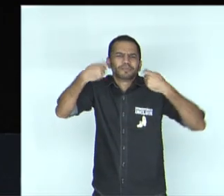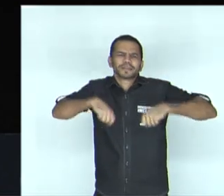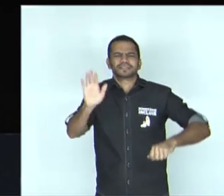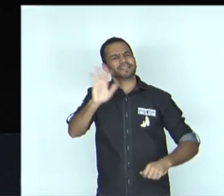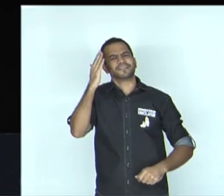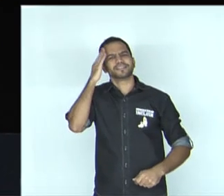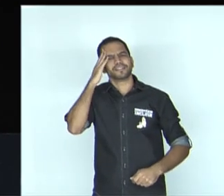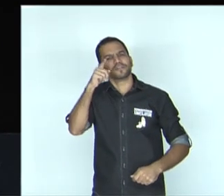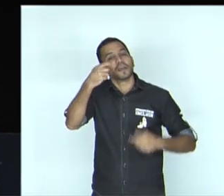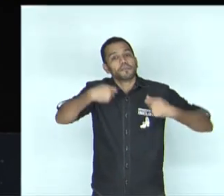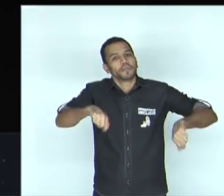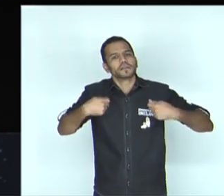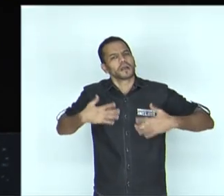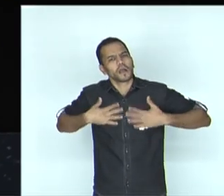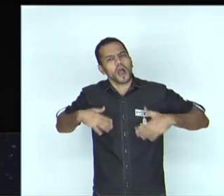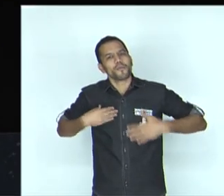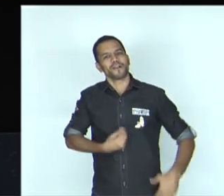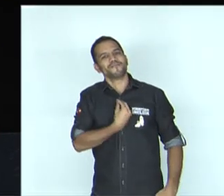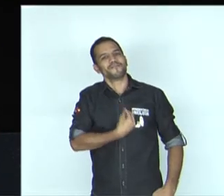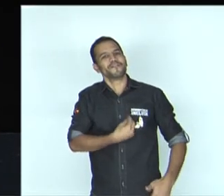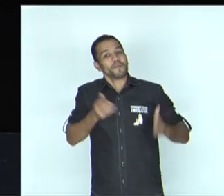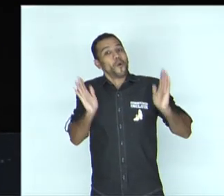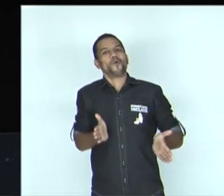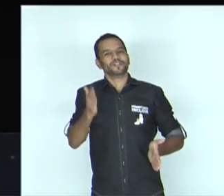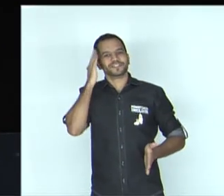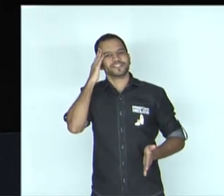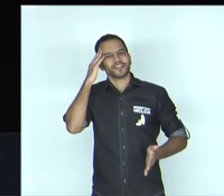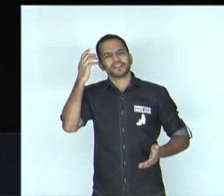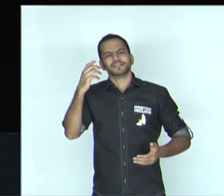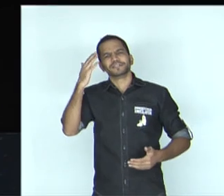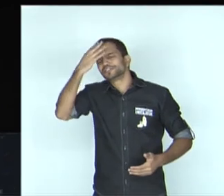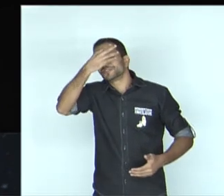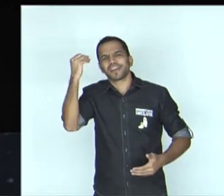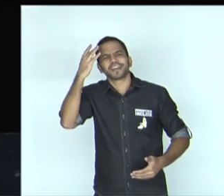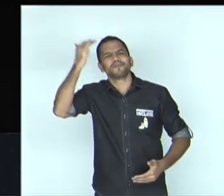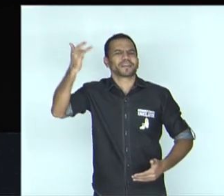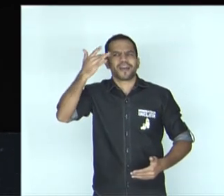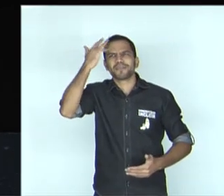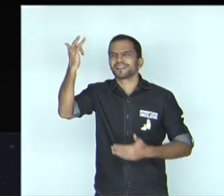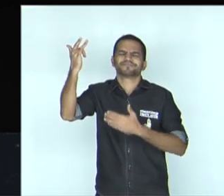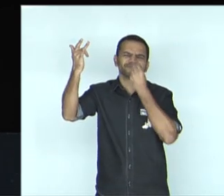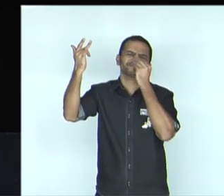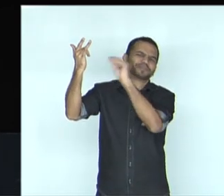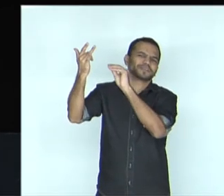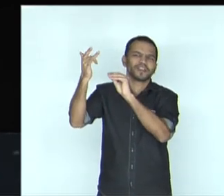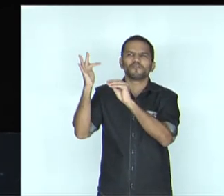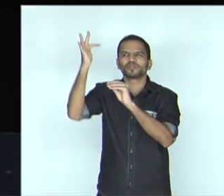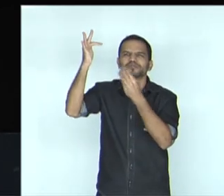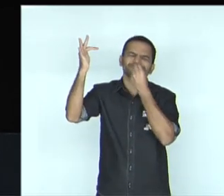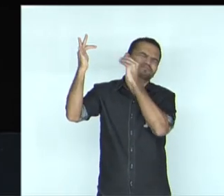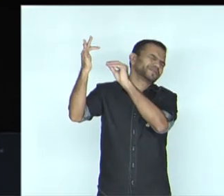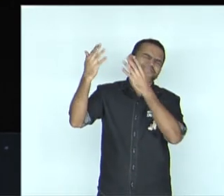intensidade muito menor que você imaginava. E pode até ser que esse problema que você está se